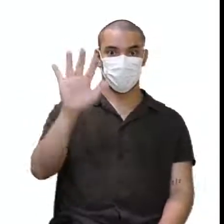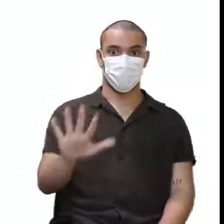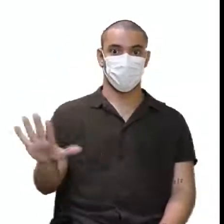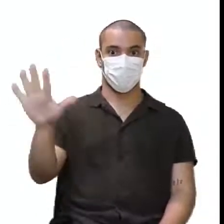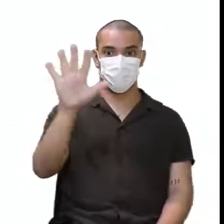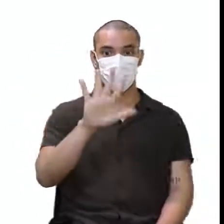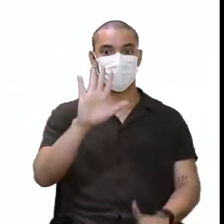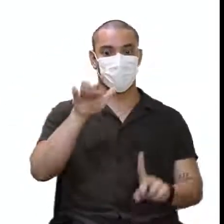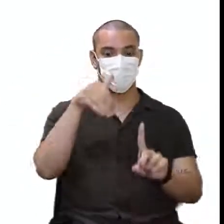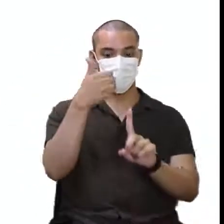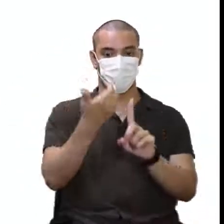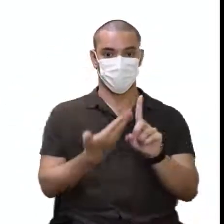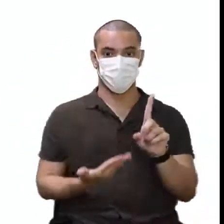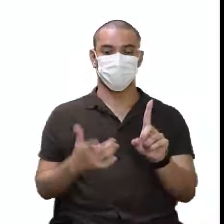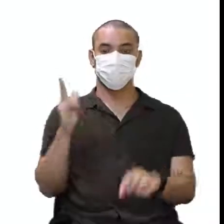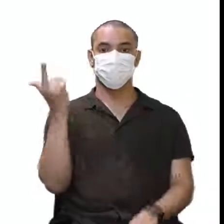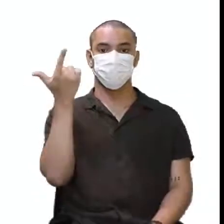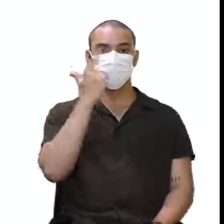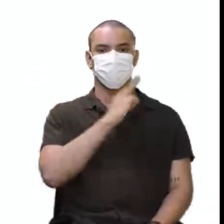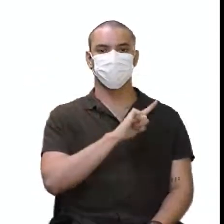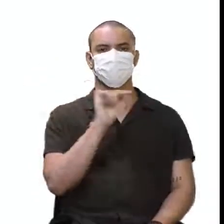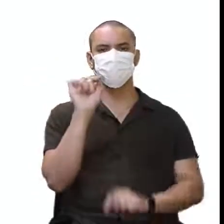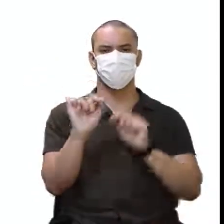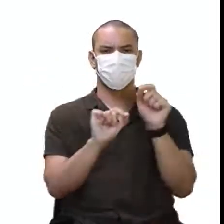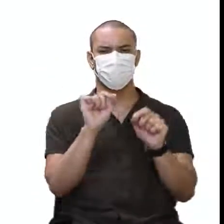conseguiu pontuar,